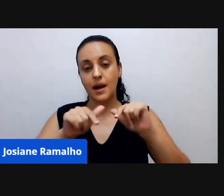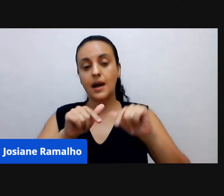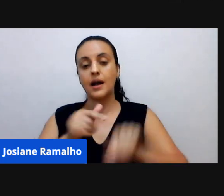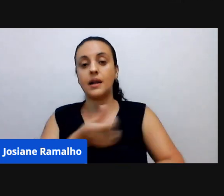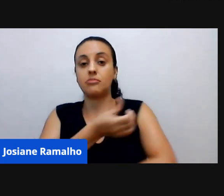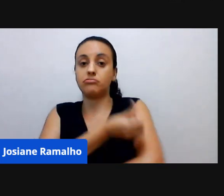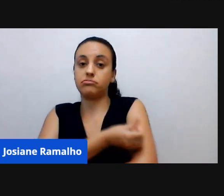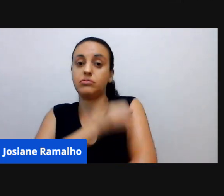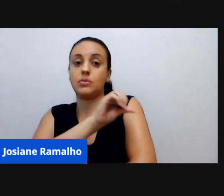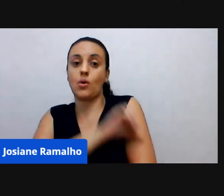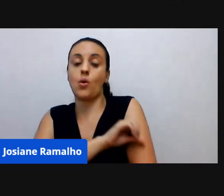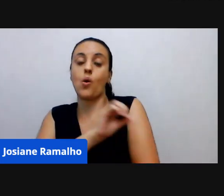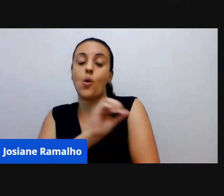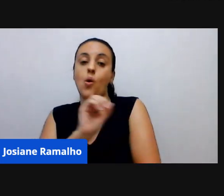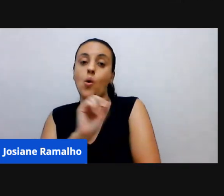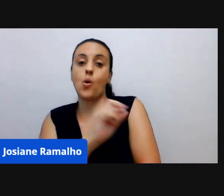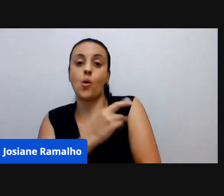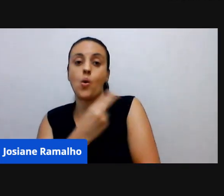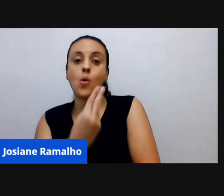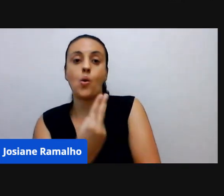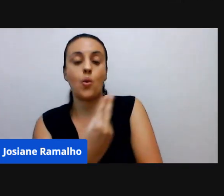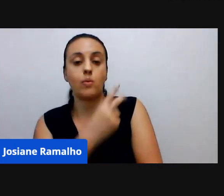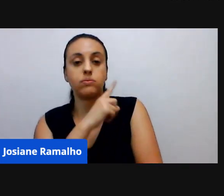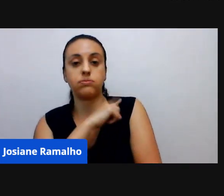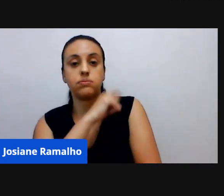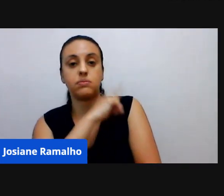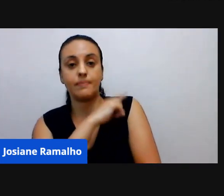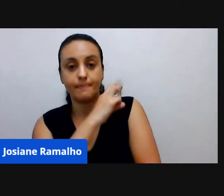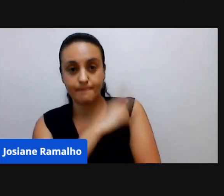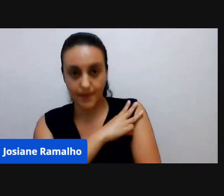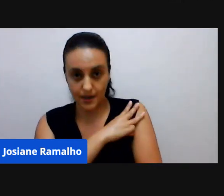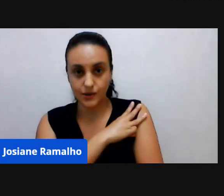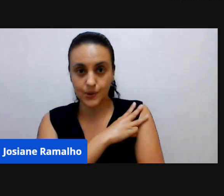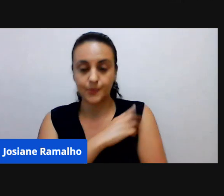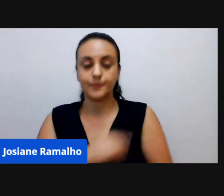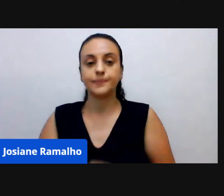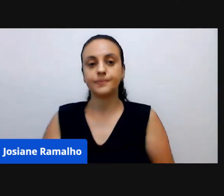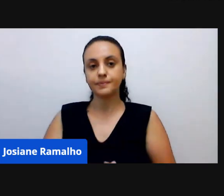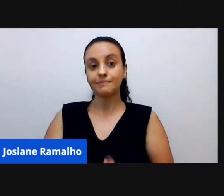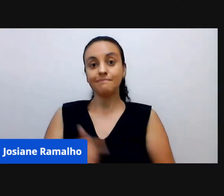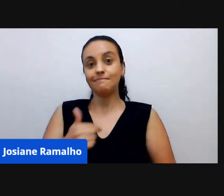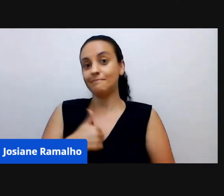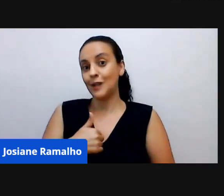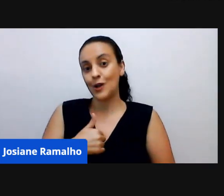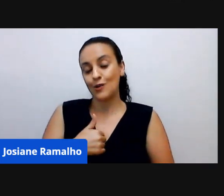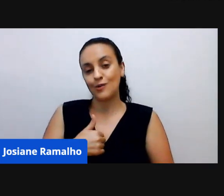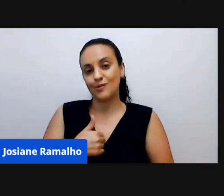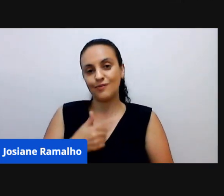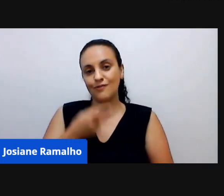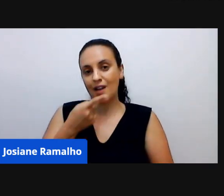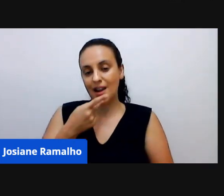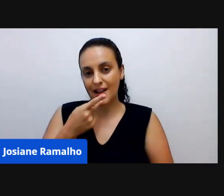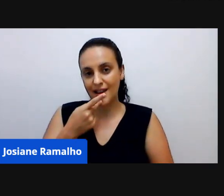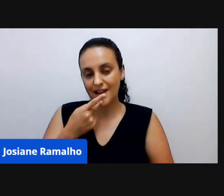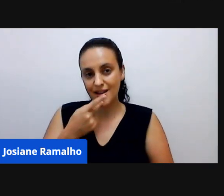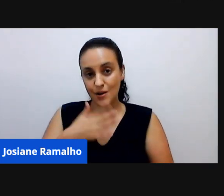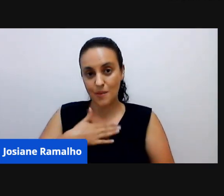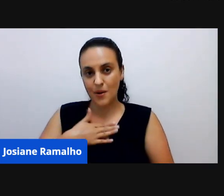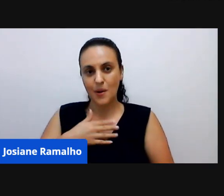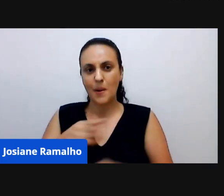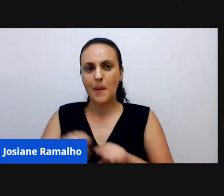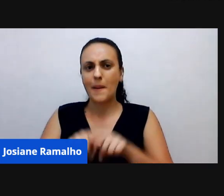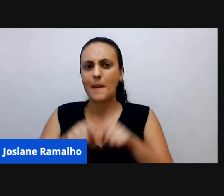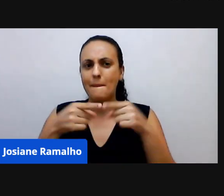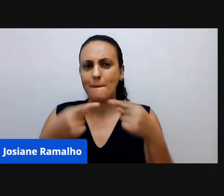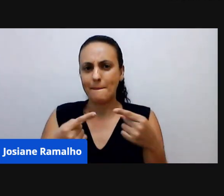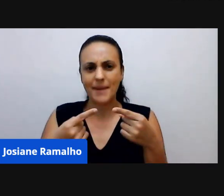verdade? Mas eu quero deixar isso para um outro momento, porque você pode ter acesso ao meu currículo por meio desse QR Code